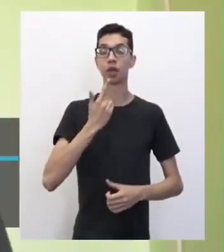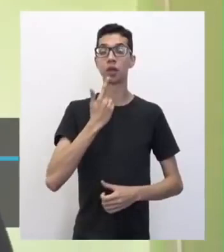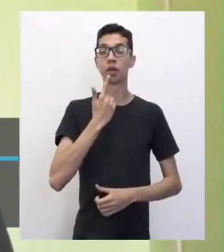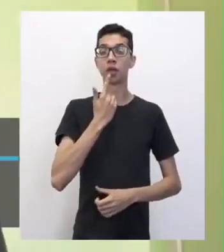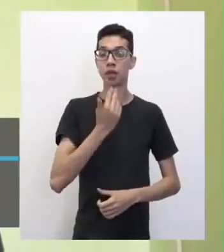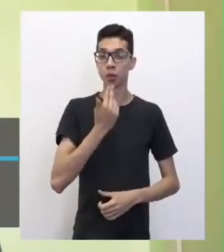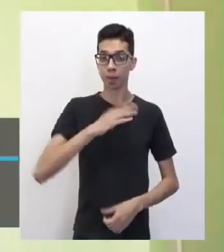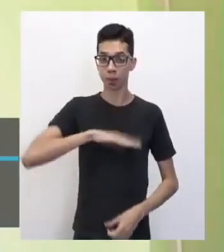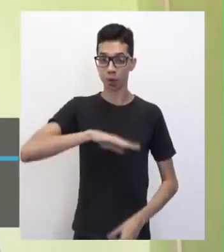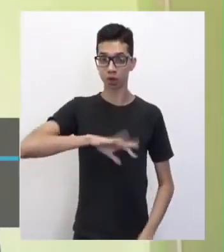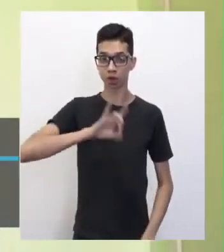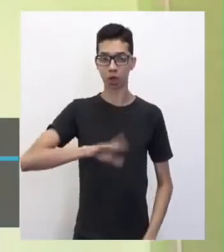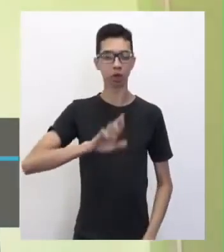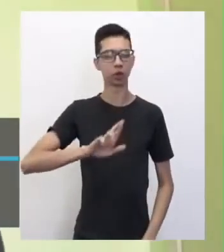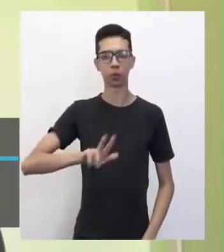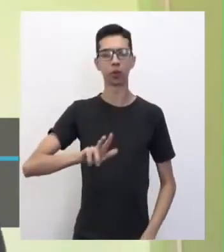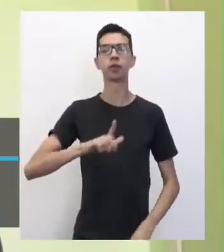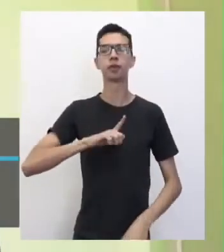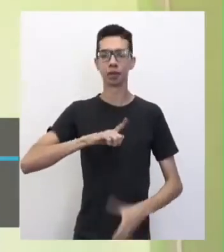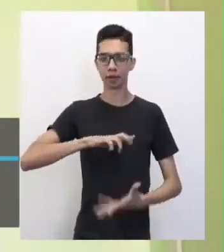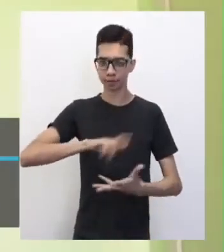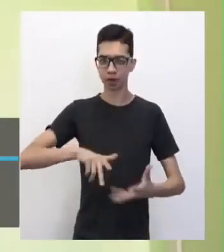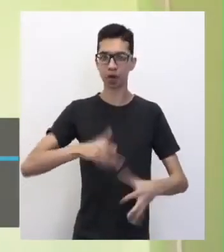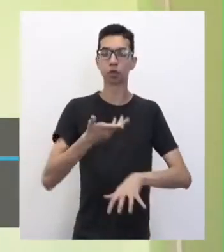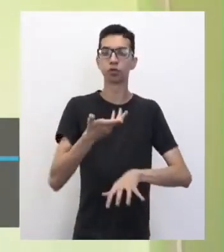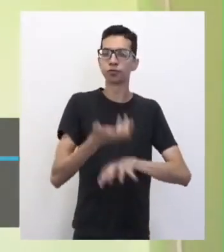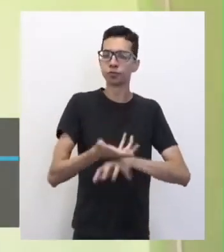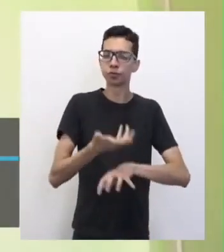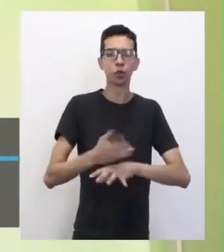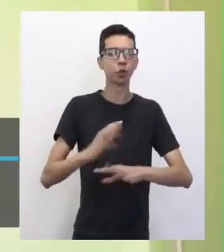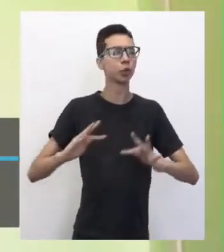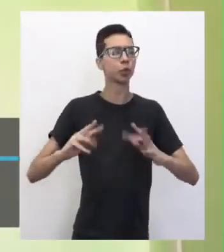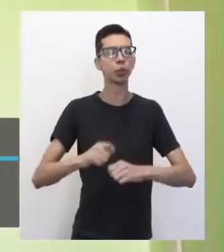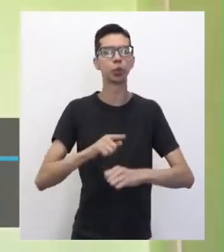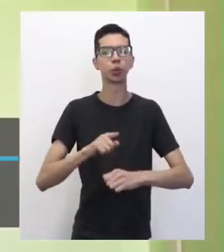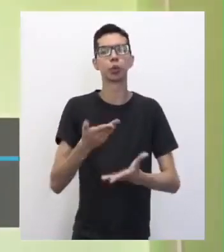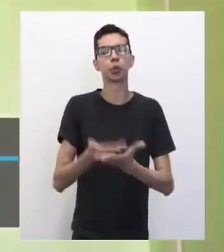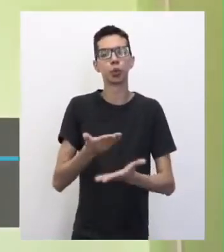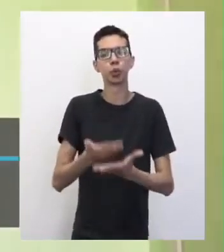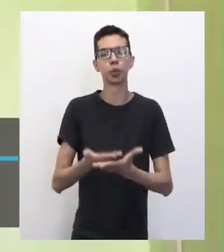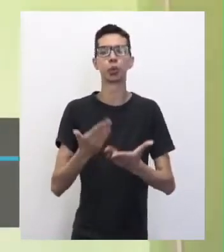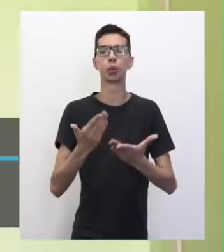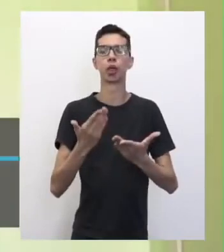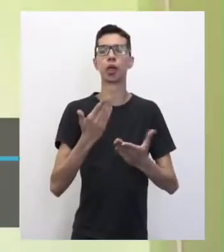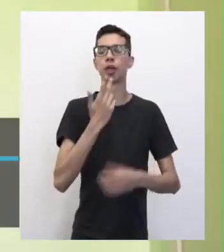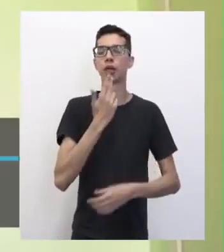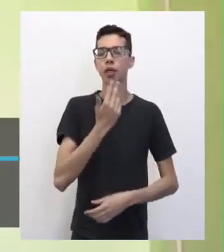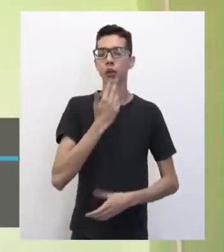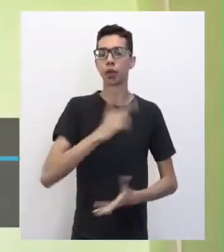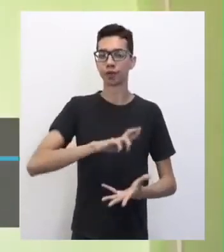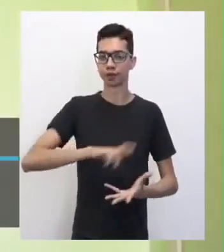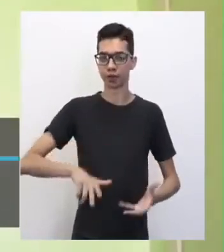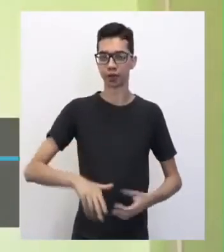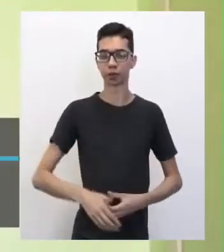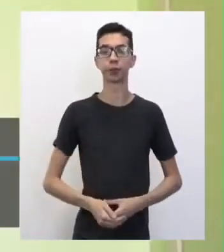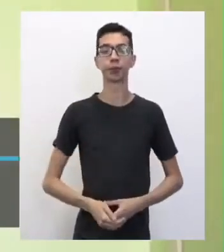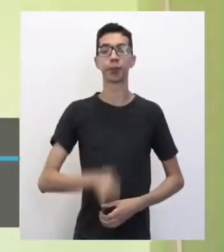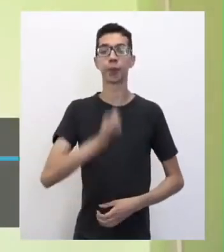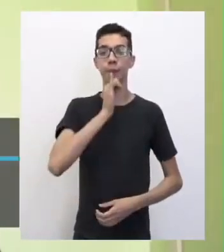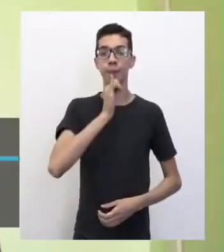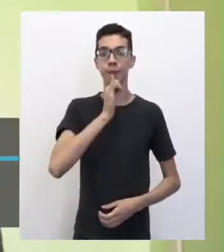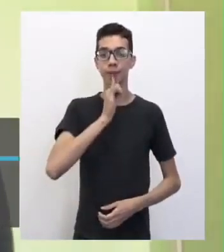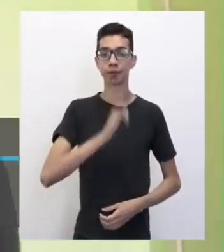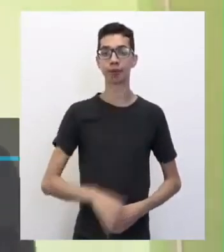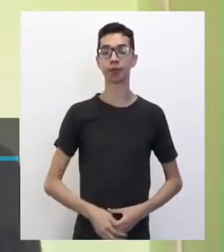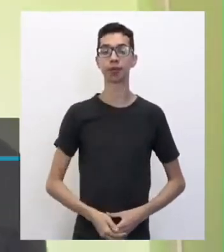matérias que vocês forem estudar, o ideal é a gente entender, né, o que aquilo nos aporta, nos traz